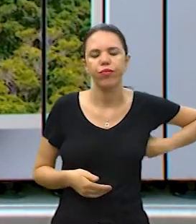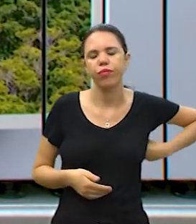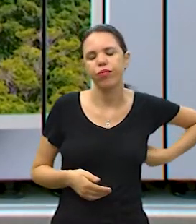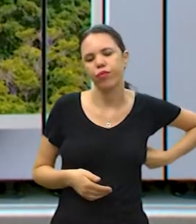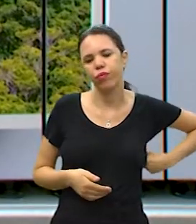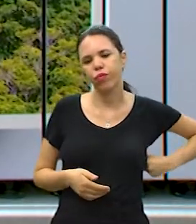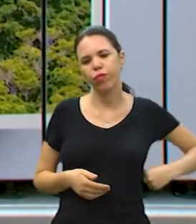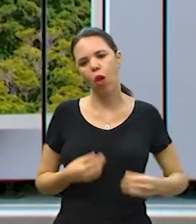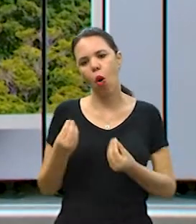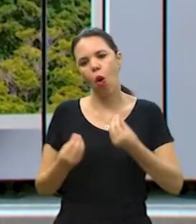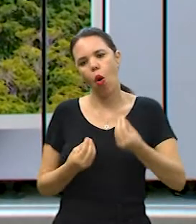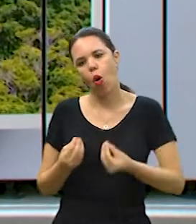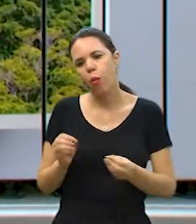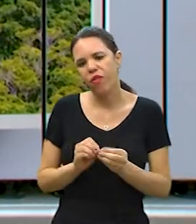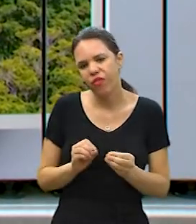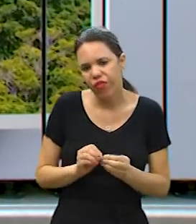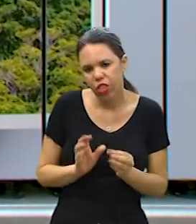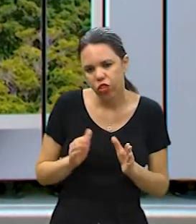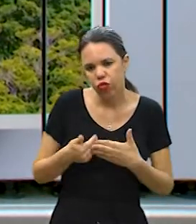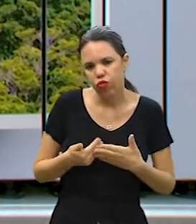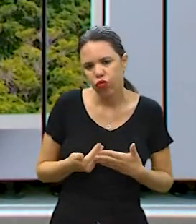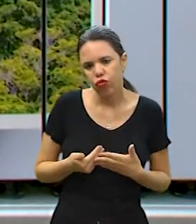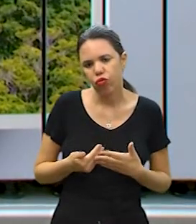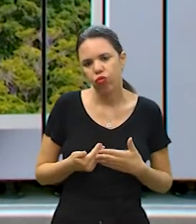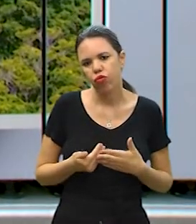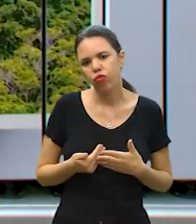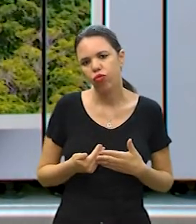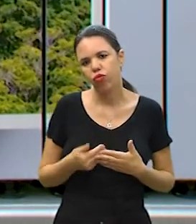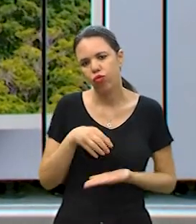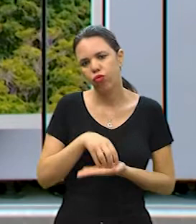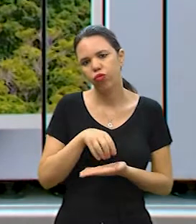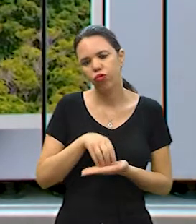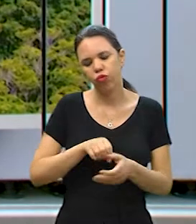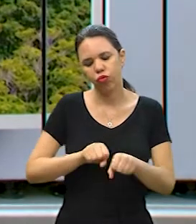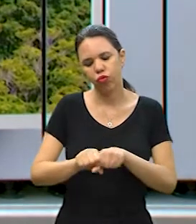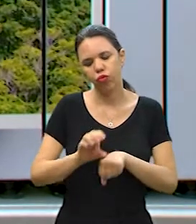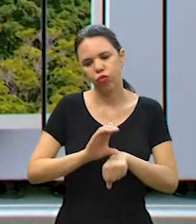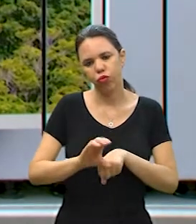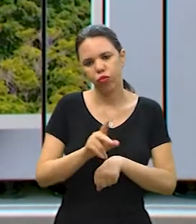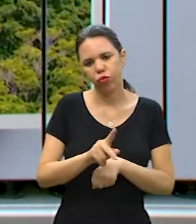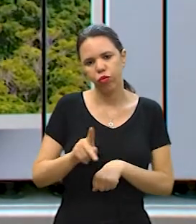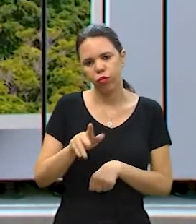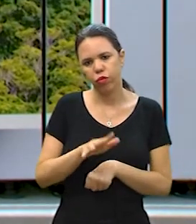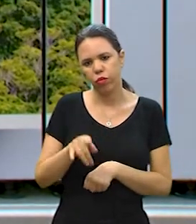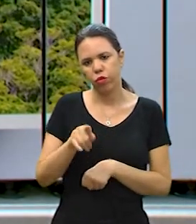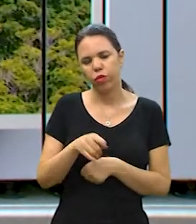Não, como fechou essa estrutura de formação,